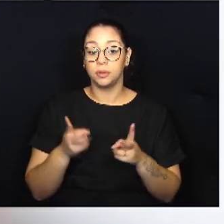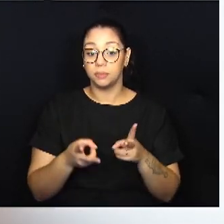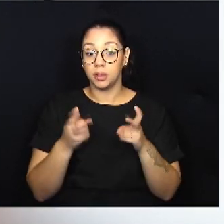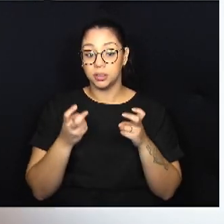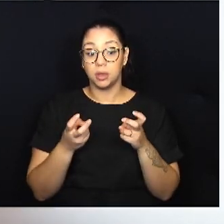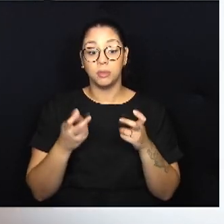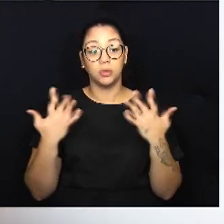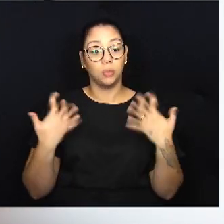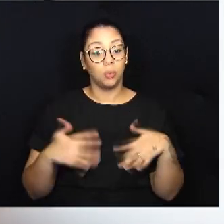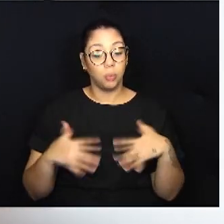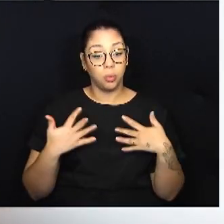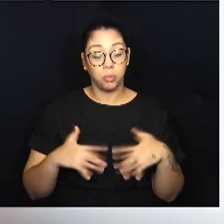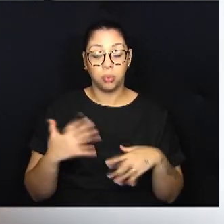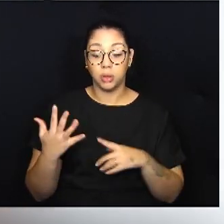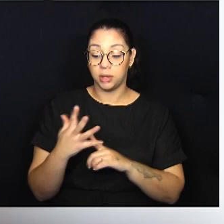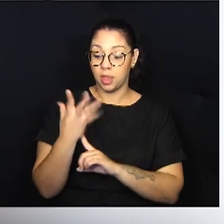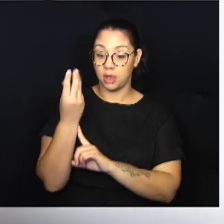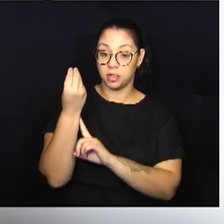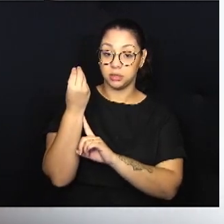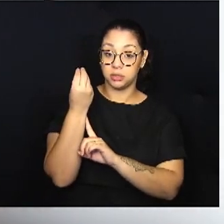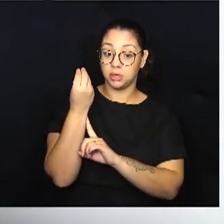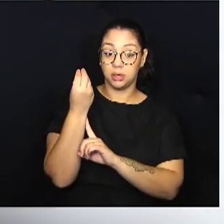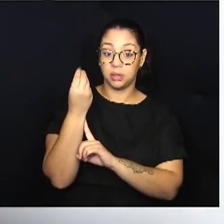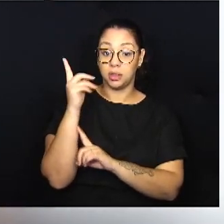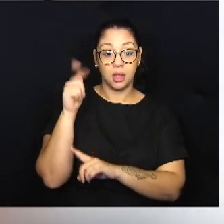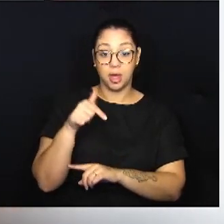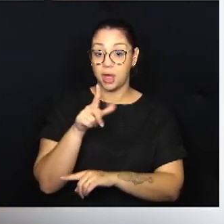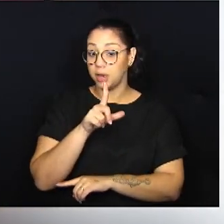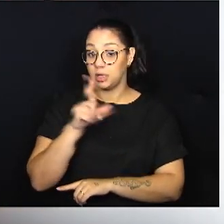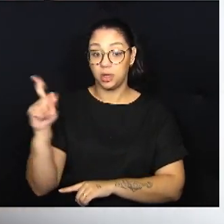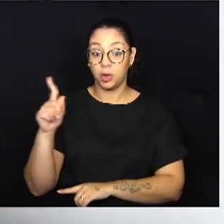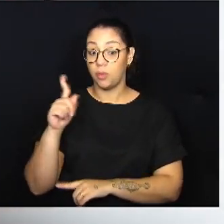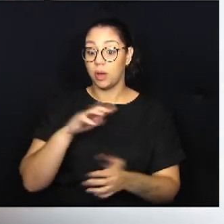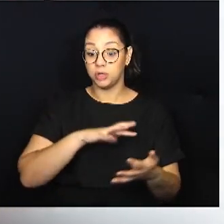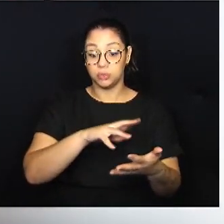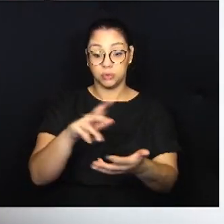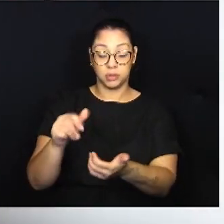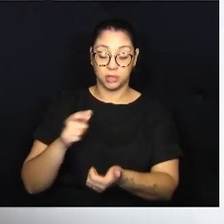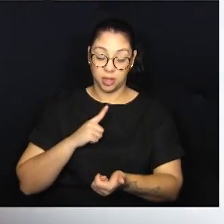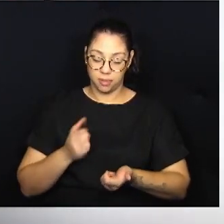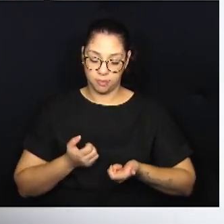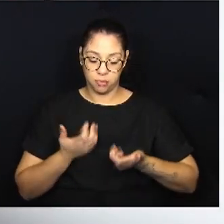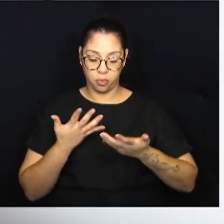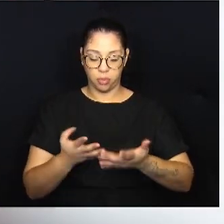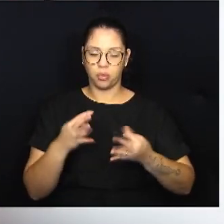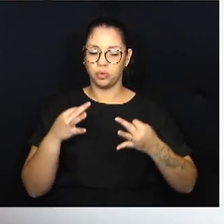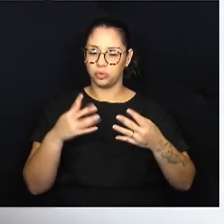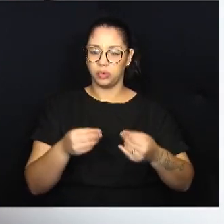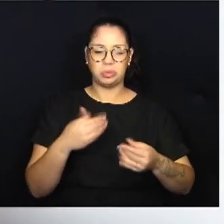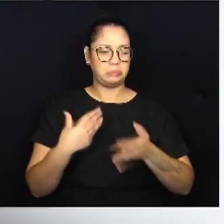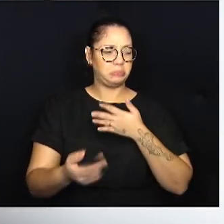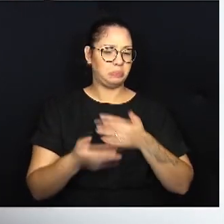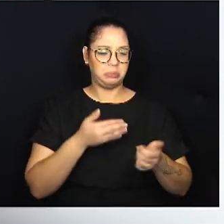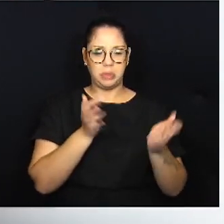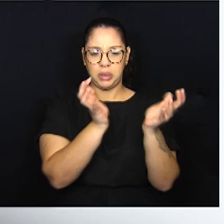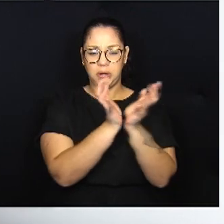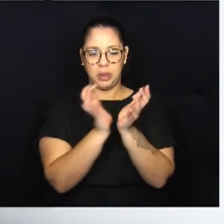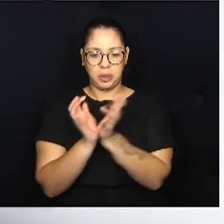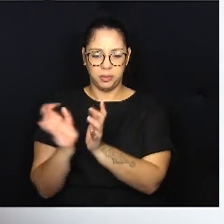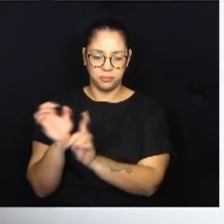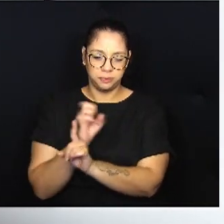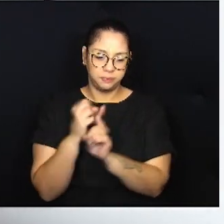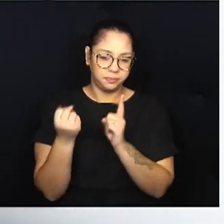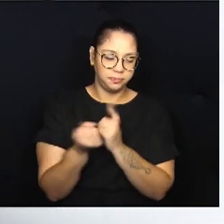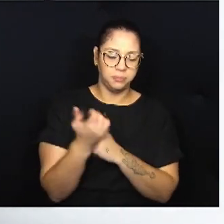coisa, como é que eu posso dizer, uma linguagem universal. Ela fala com todos, independente de classe, de cor, de idade,